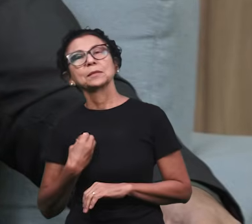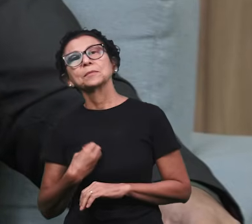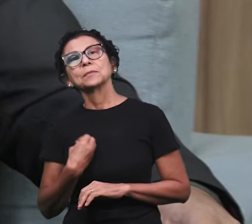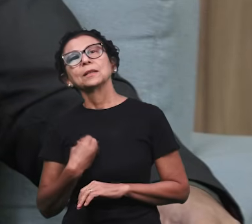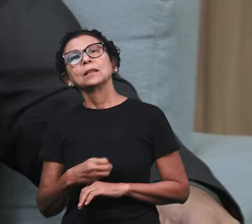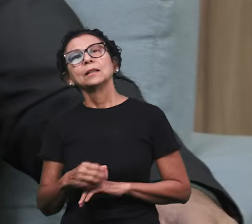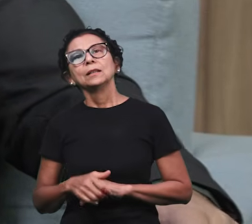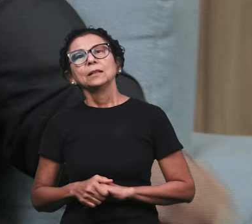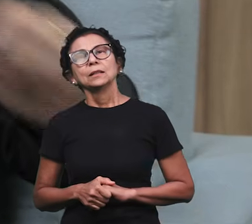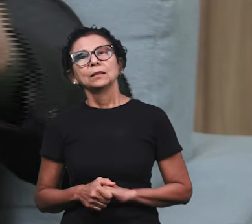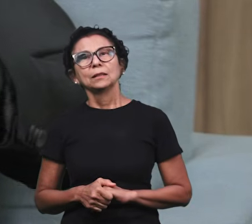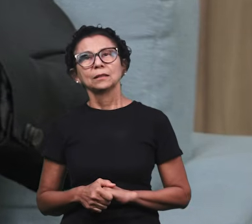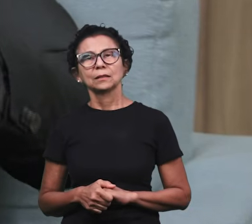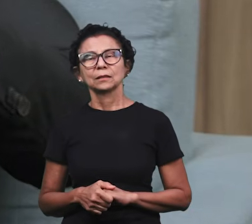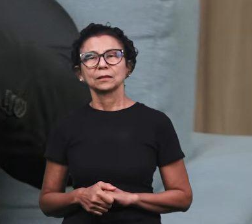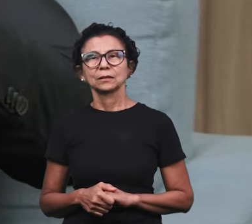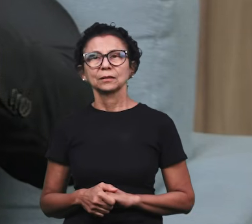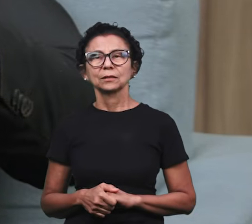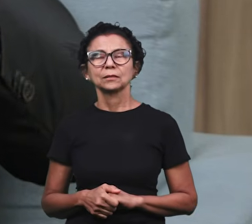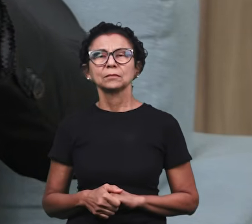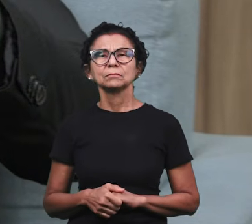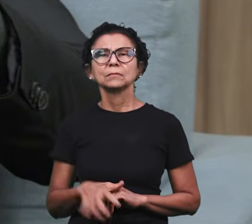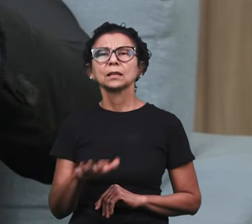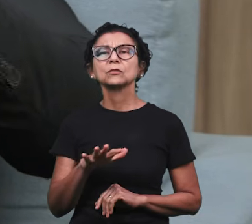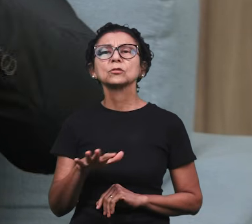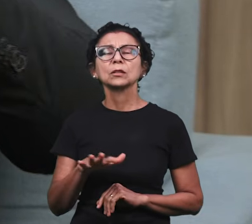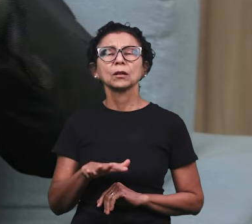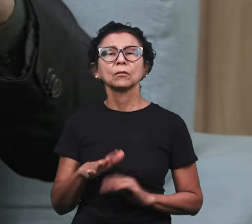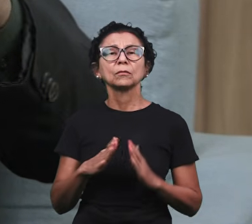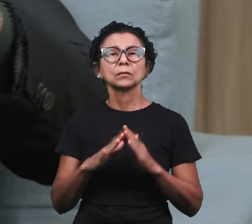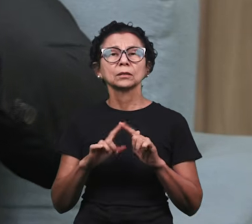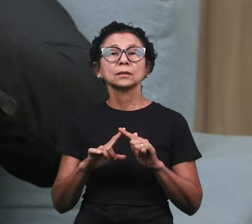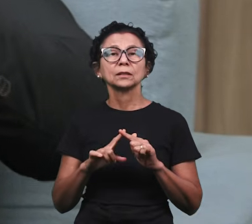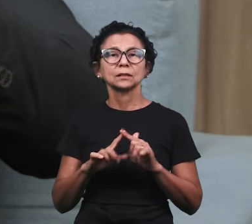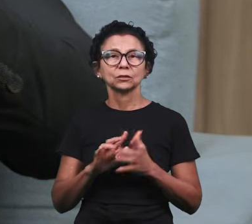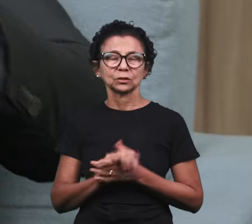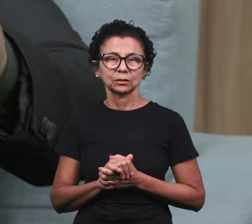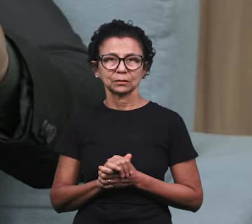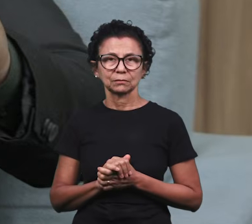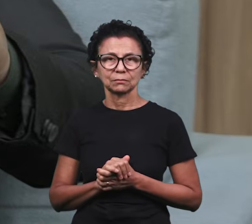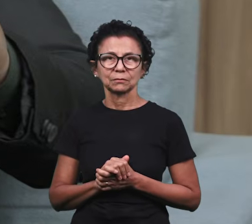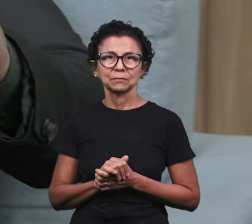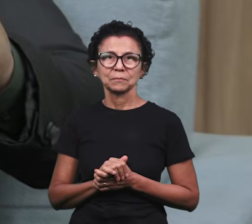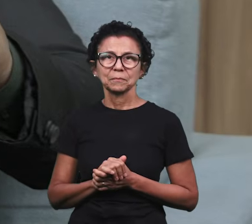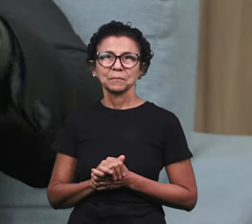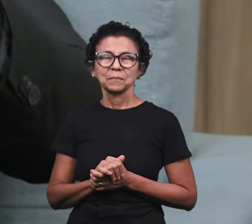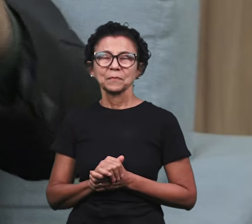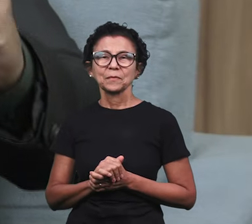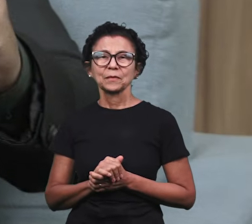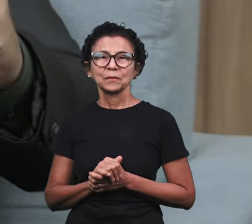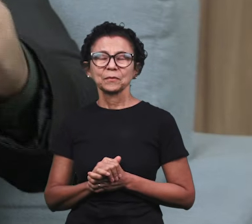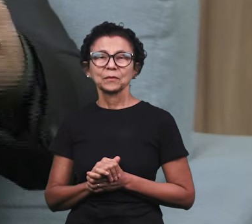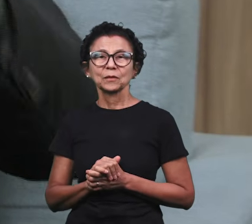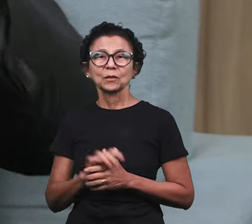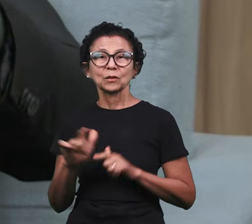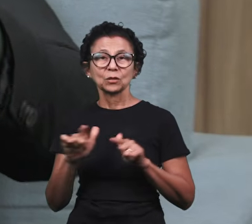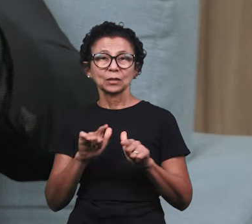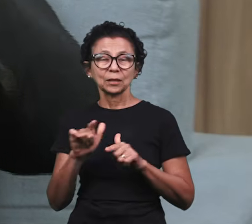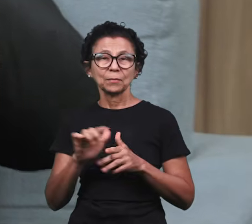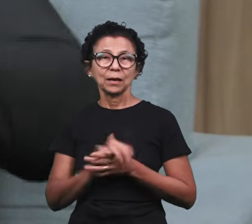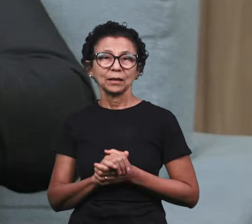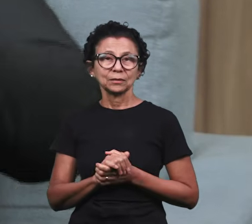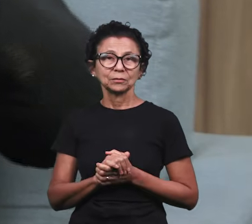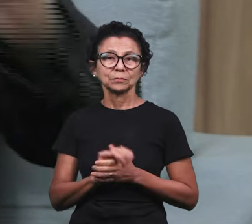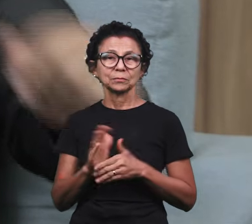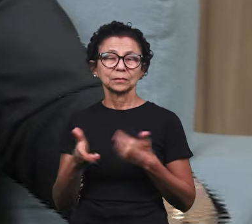programa. E comenta aí, né? Se é de qual região, de qual área, de qual igreja, o que você tem feito aí para assistir os idosos. Se você é um